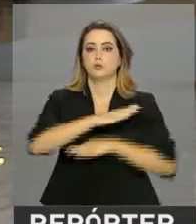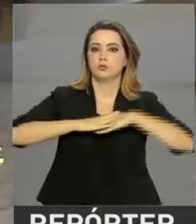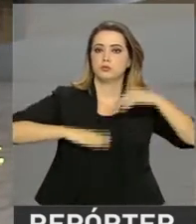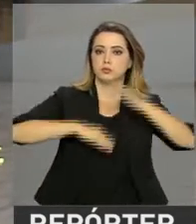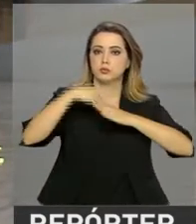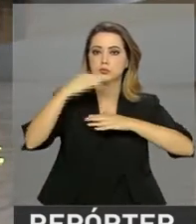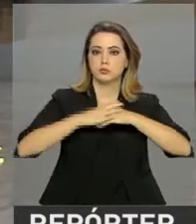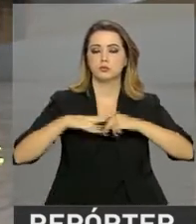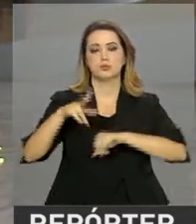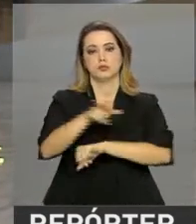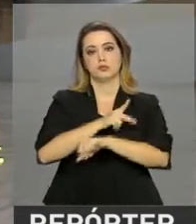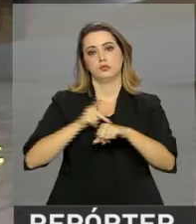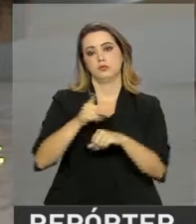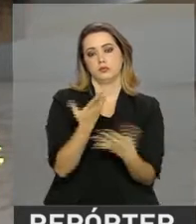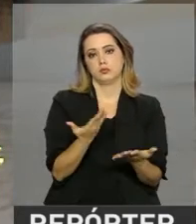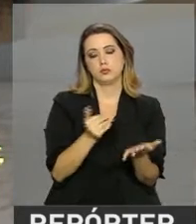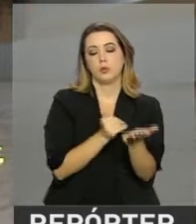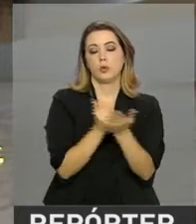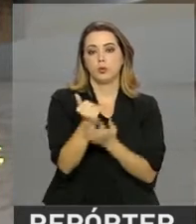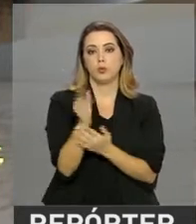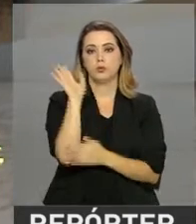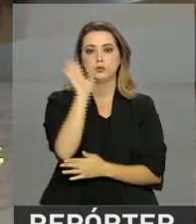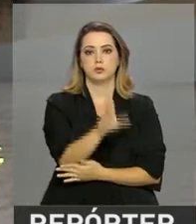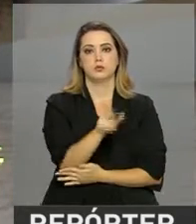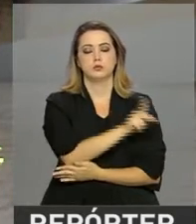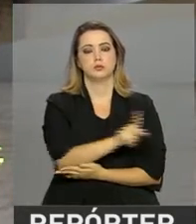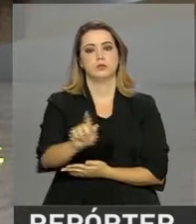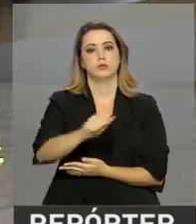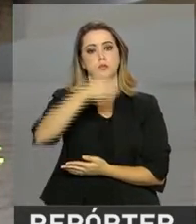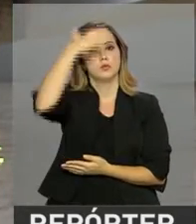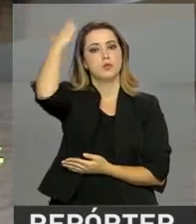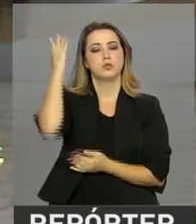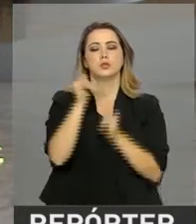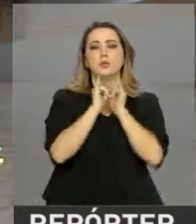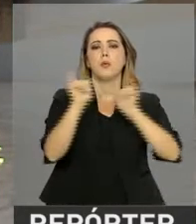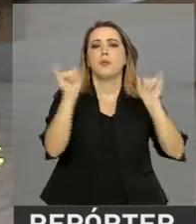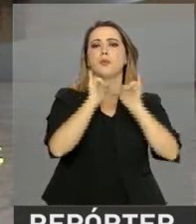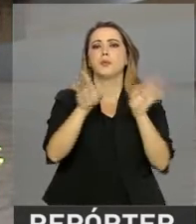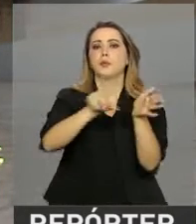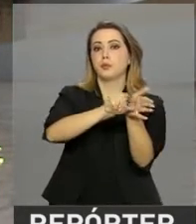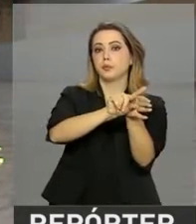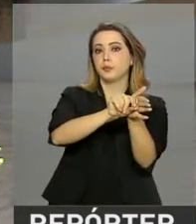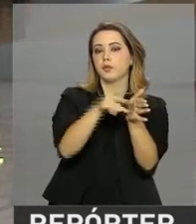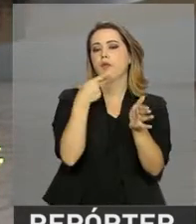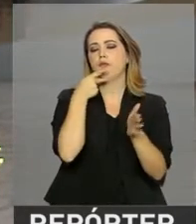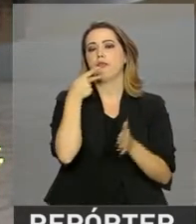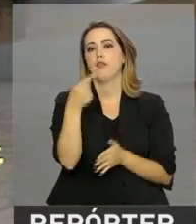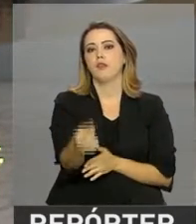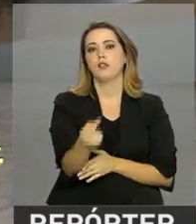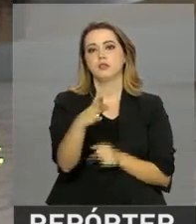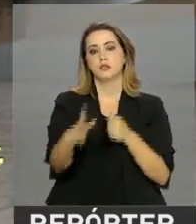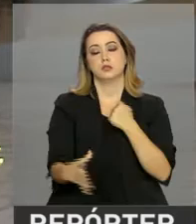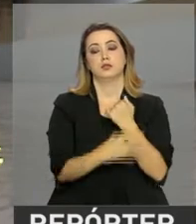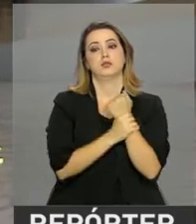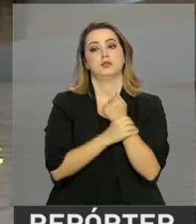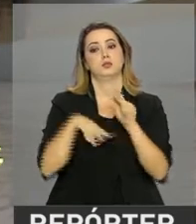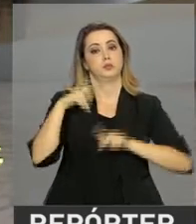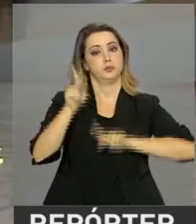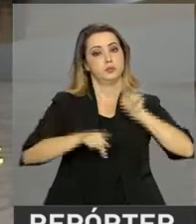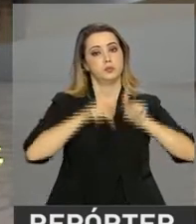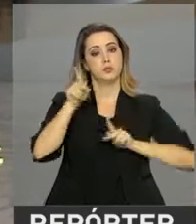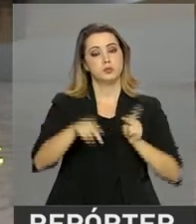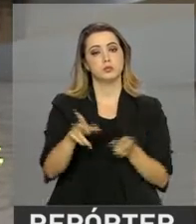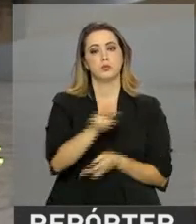país. E no começo da tarde, o presidente Michel Temer divulgou nas redes sociais um vídeo sobre a questão da segurança pública.